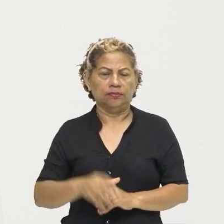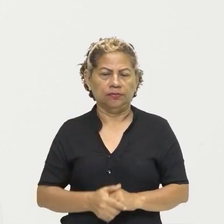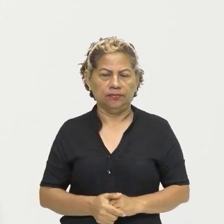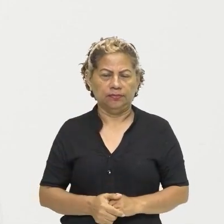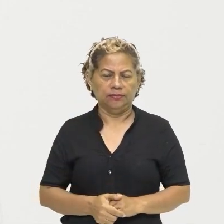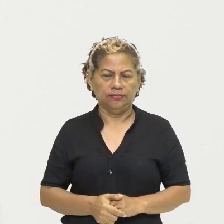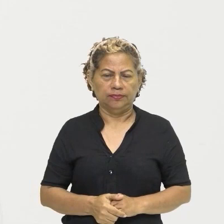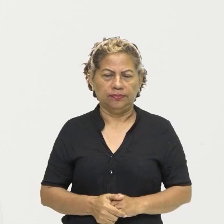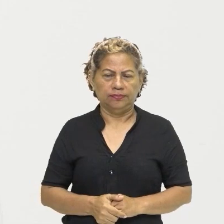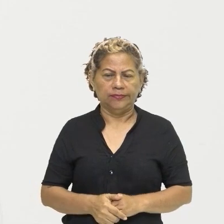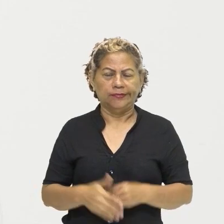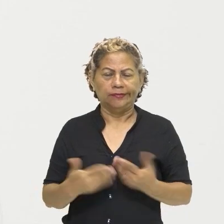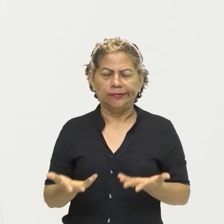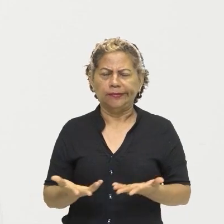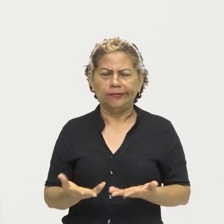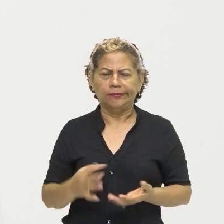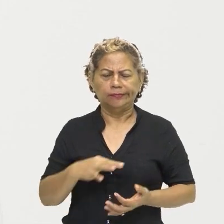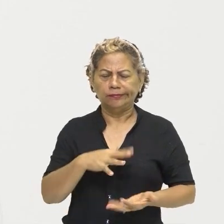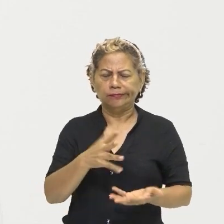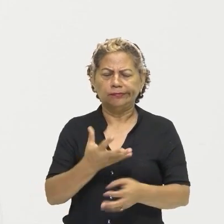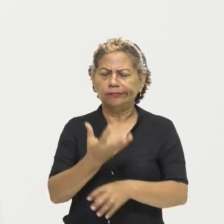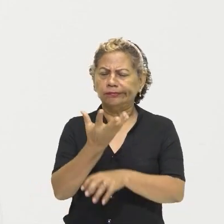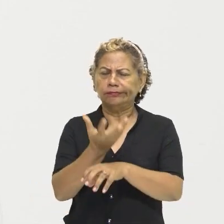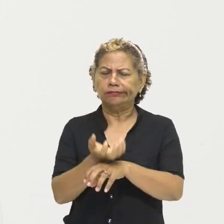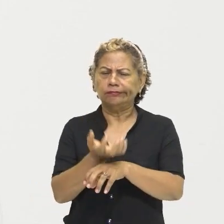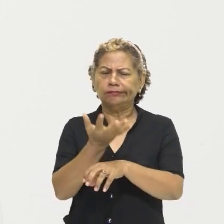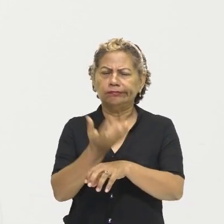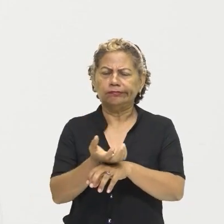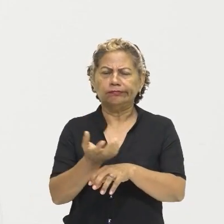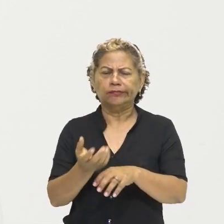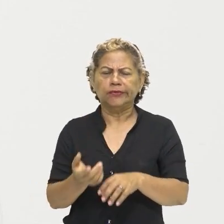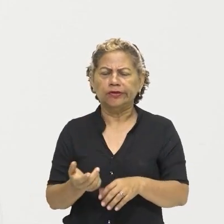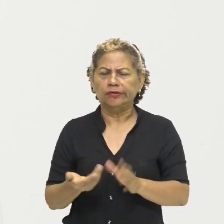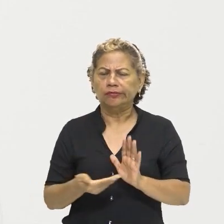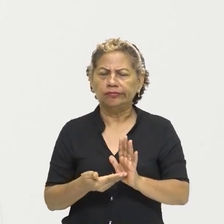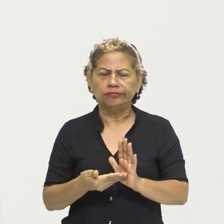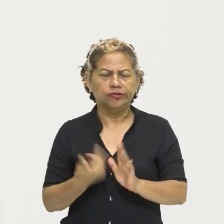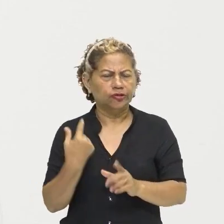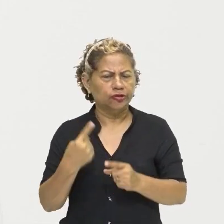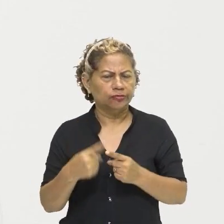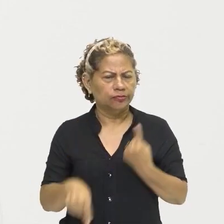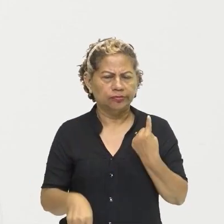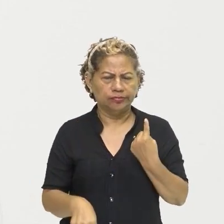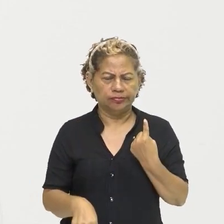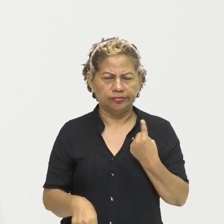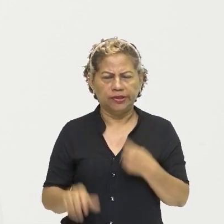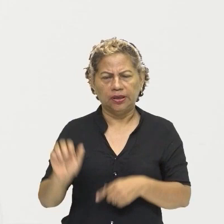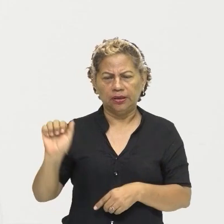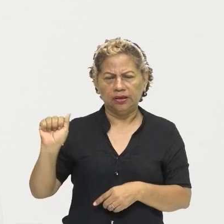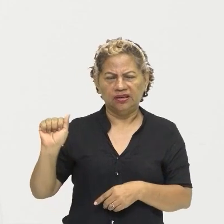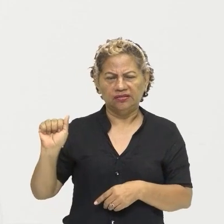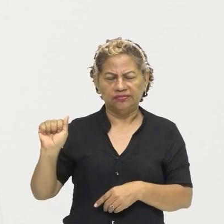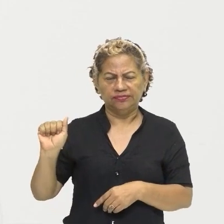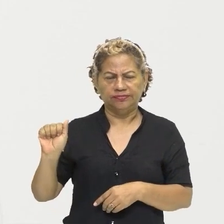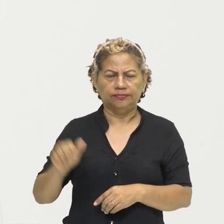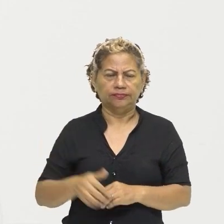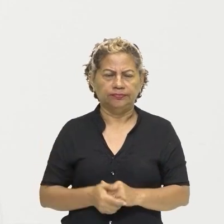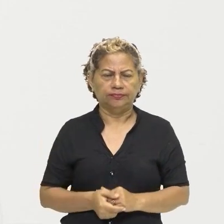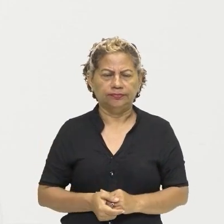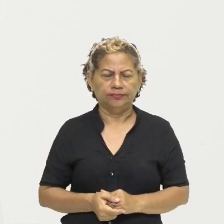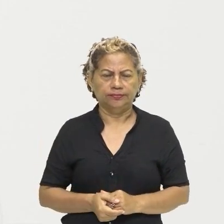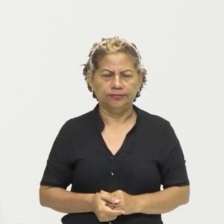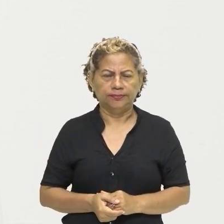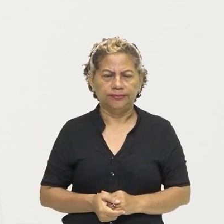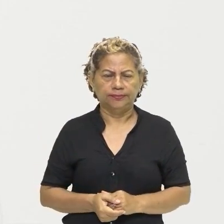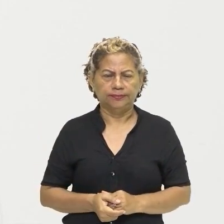não vai ter a ver com essa situação. Então, a gente elimina aí a nossa letra A como